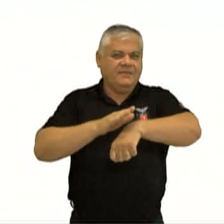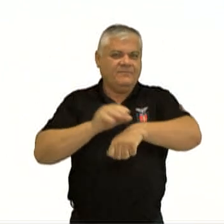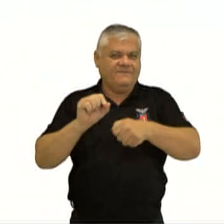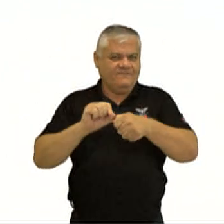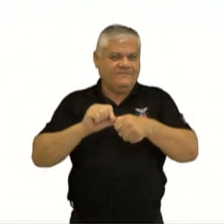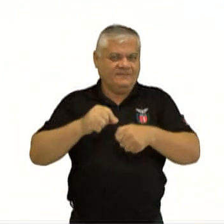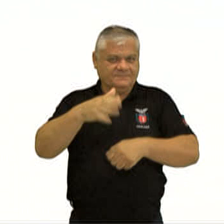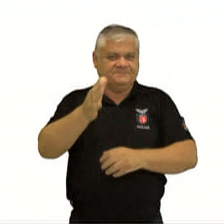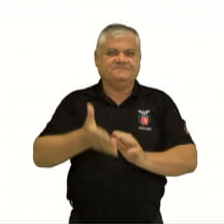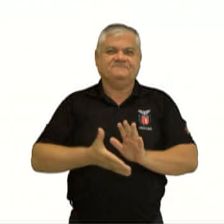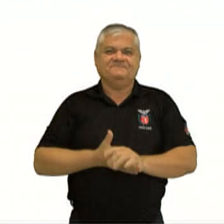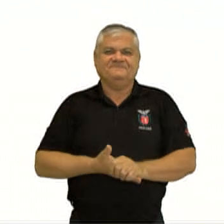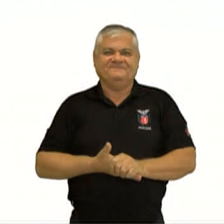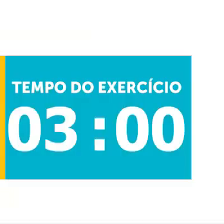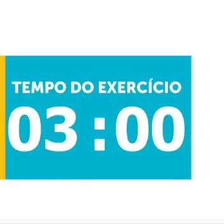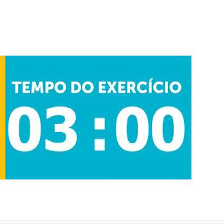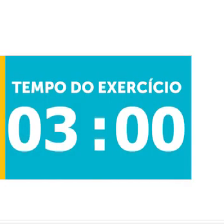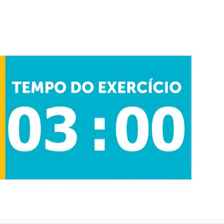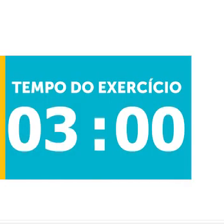essa.